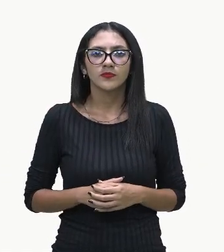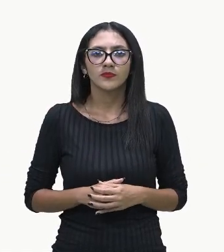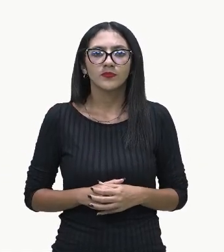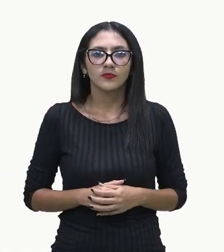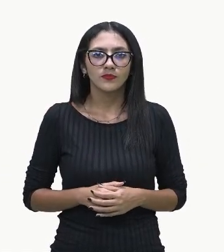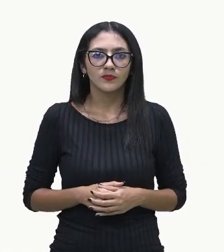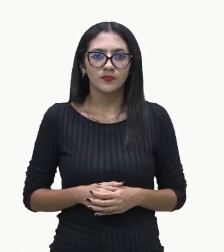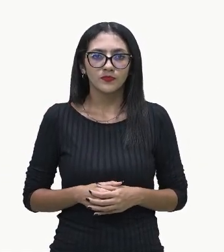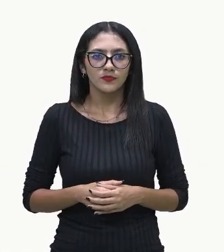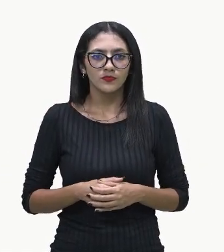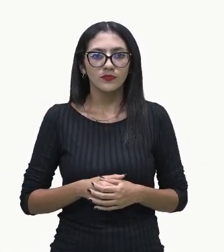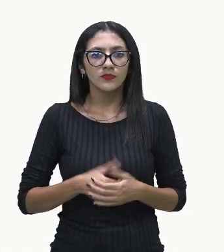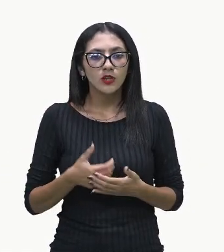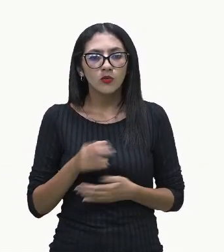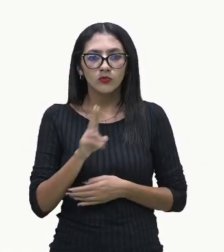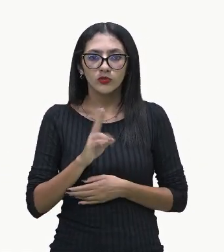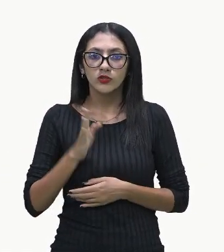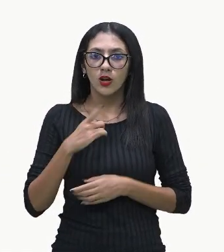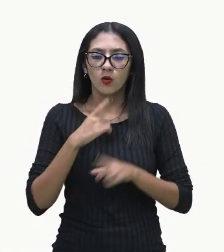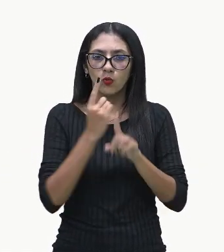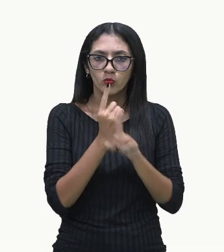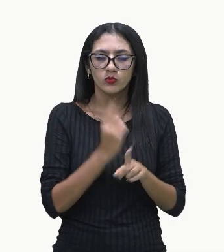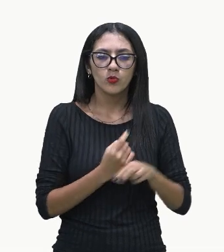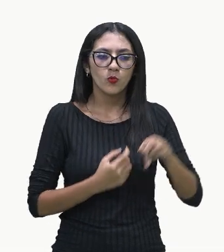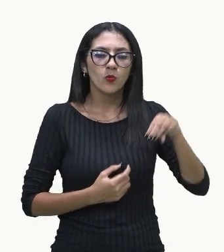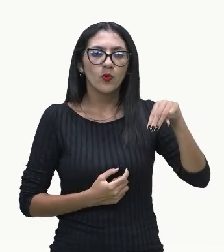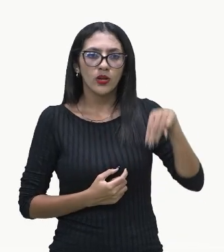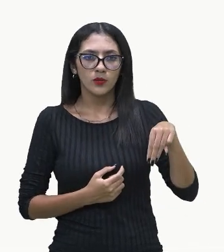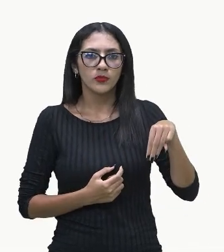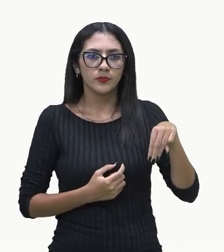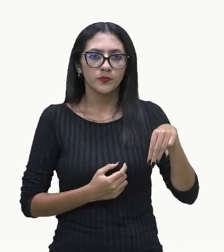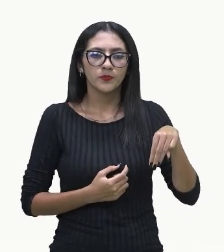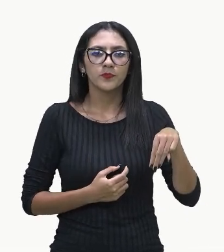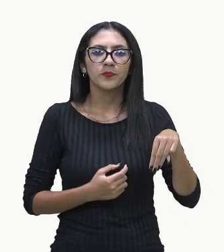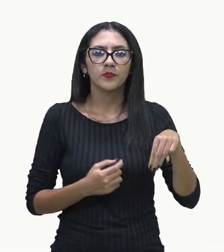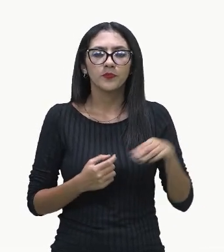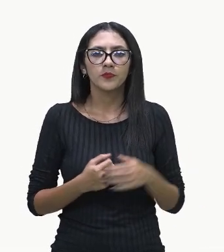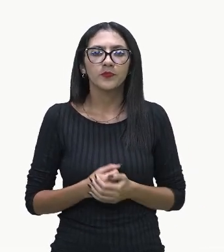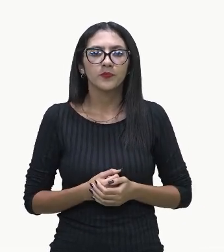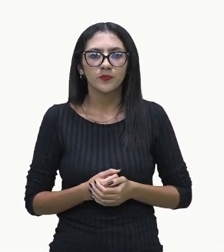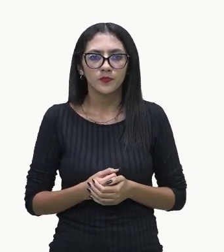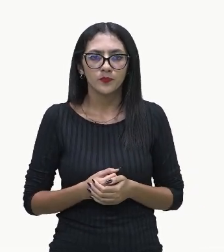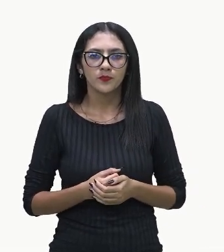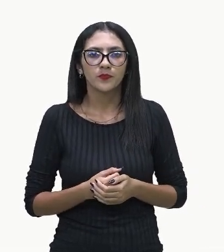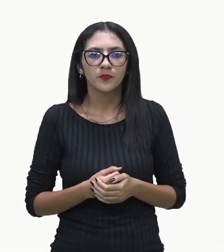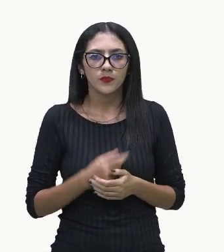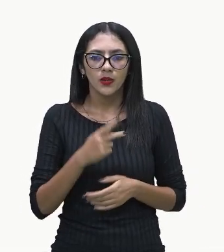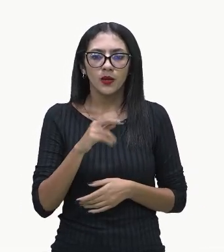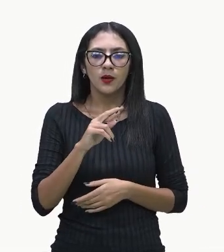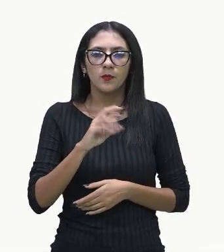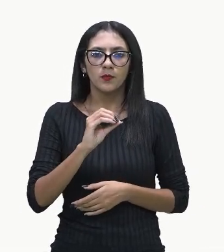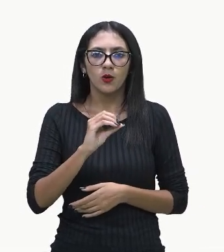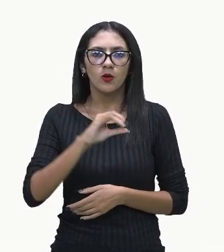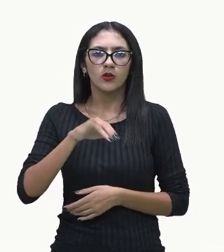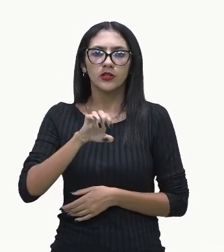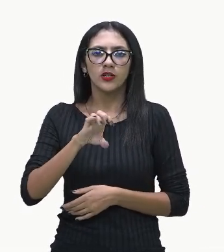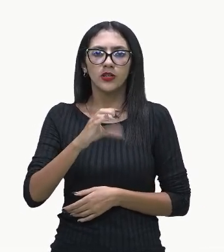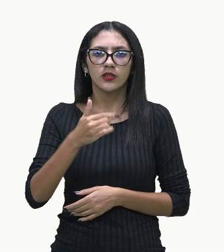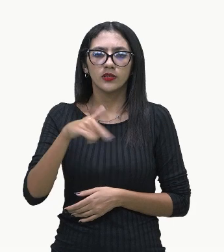usando aqui, achamos o M. O que é que nós sabemos? Que as projeções somadas